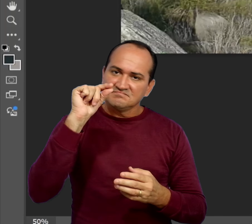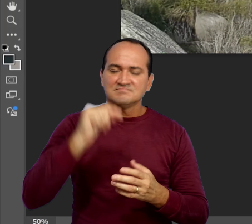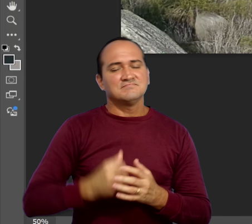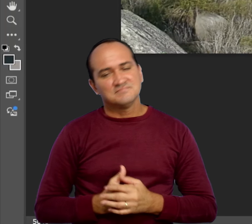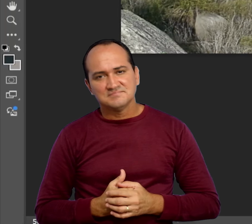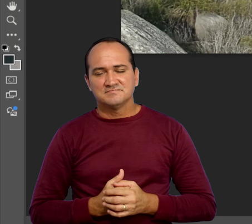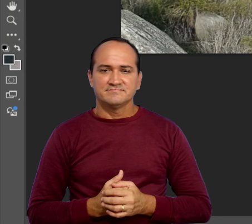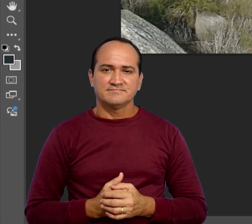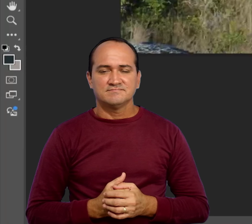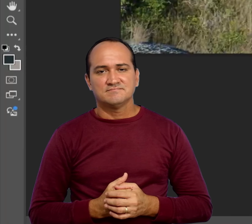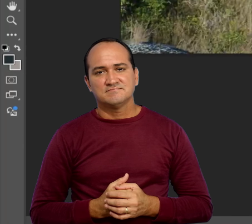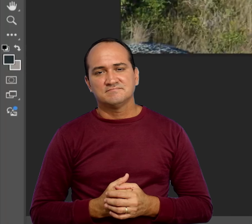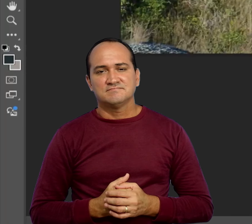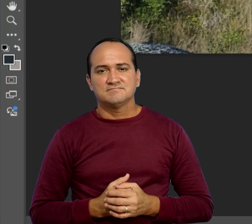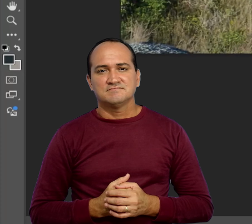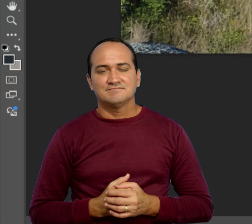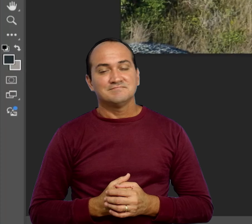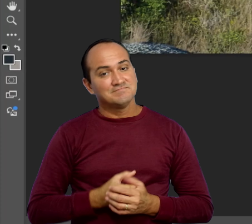essa última. Deixa eu ver as outras aqui.